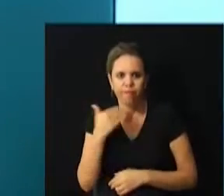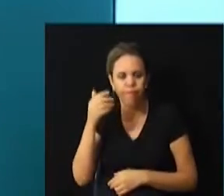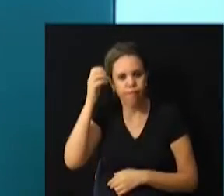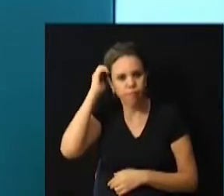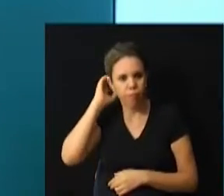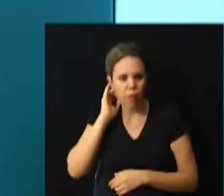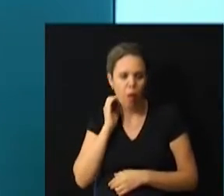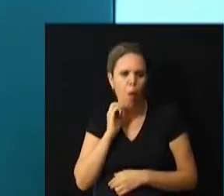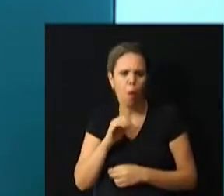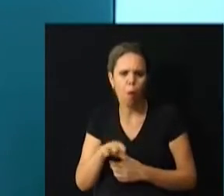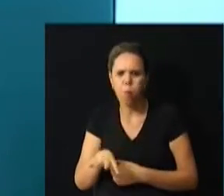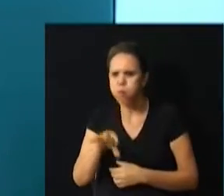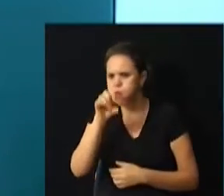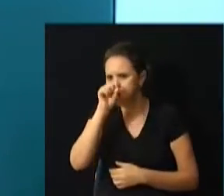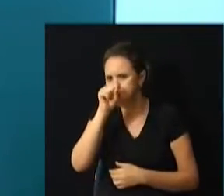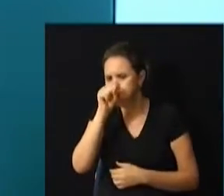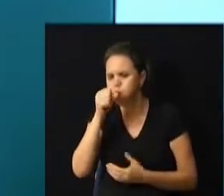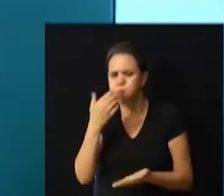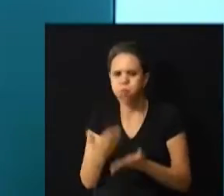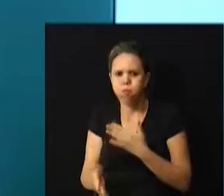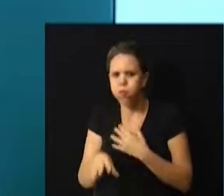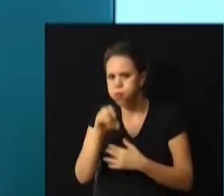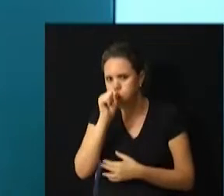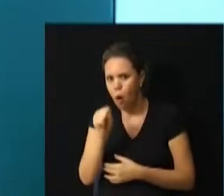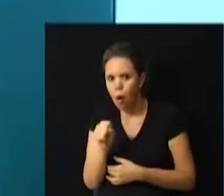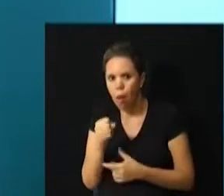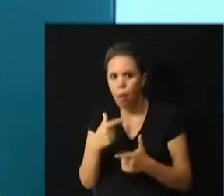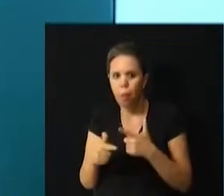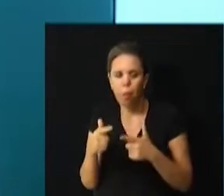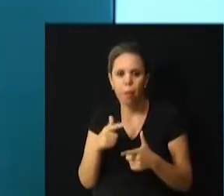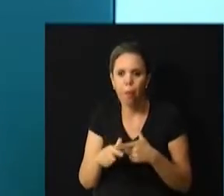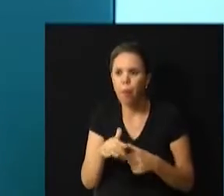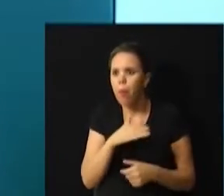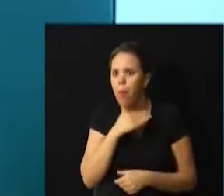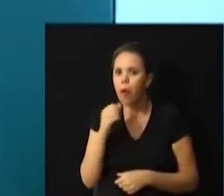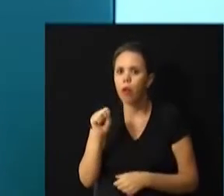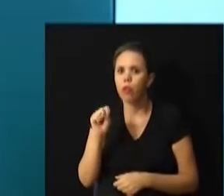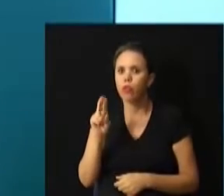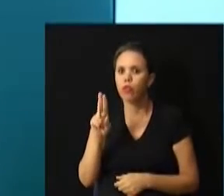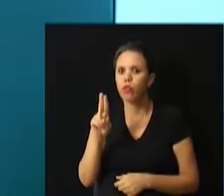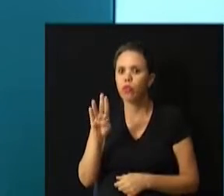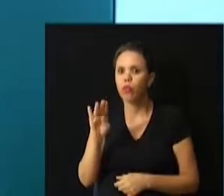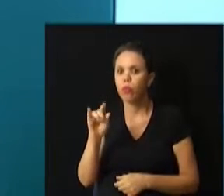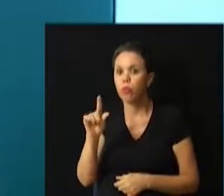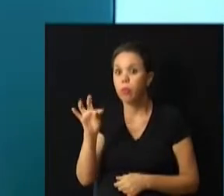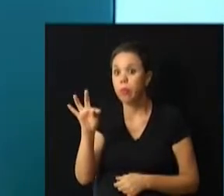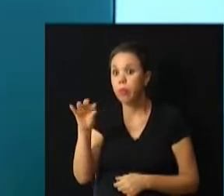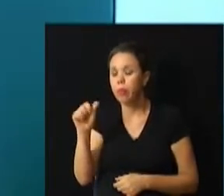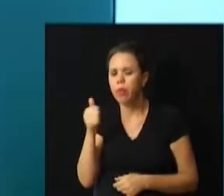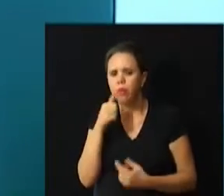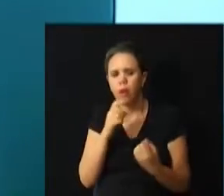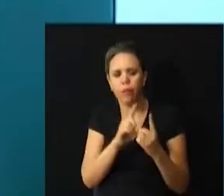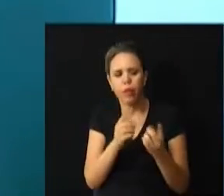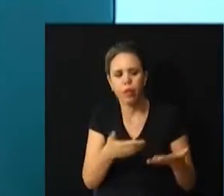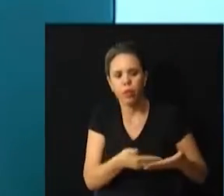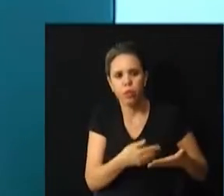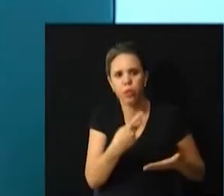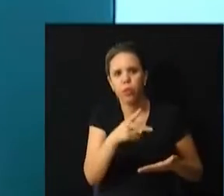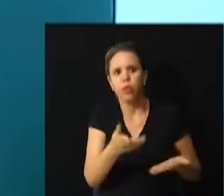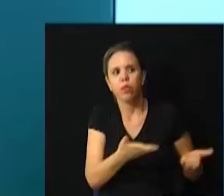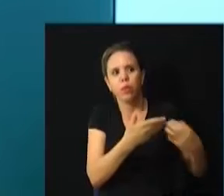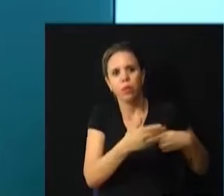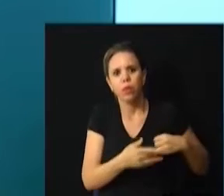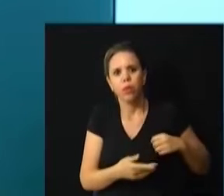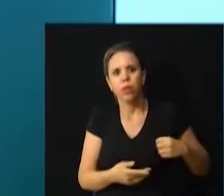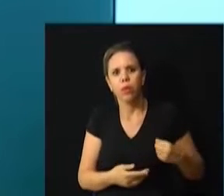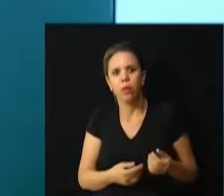dela morreu por sufocação, uma síndrome chamada síndrome morte súbita do lactente. Ela foi atender o